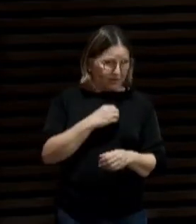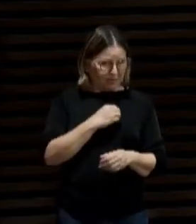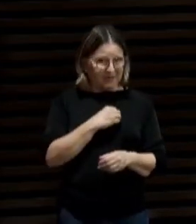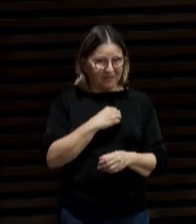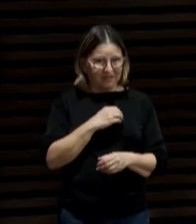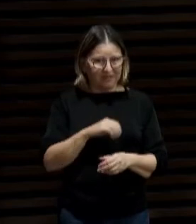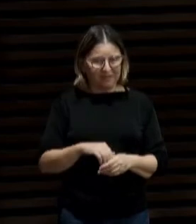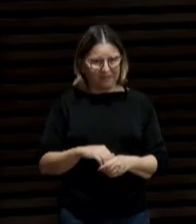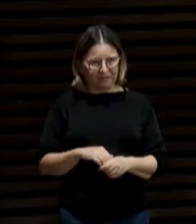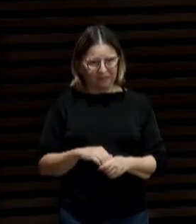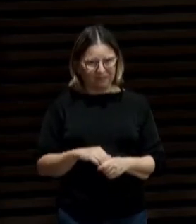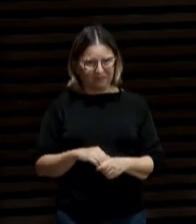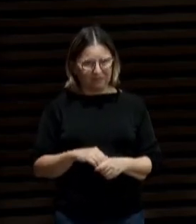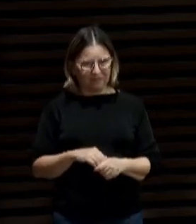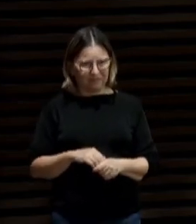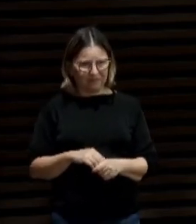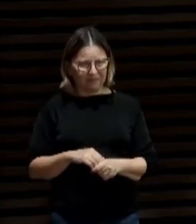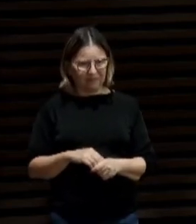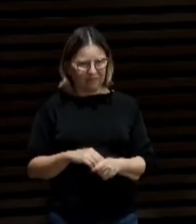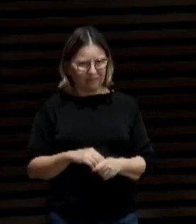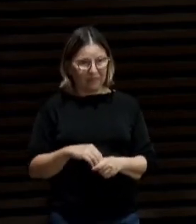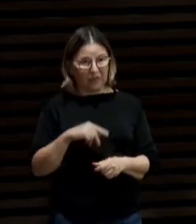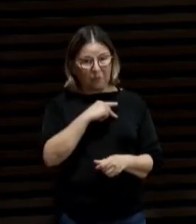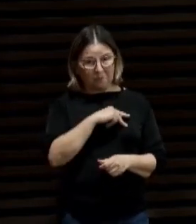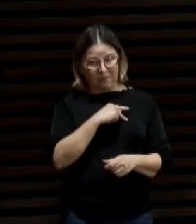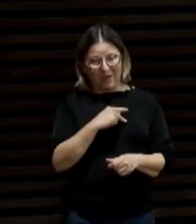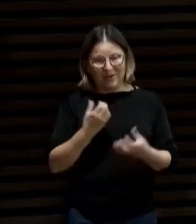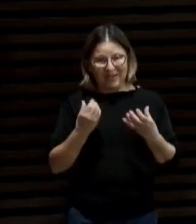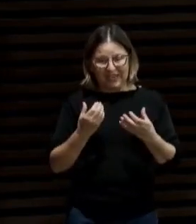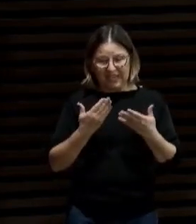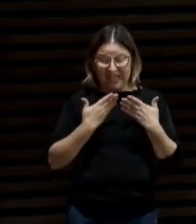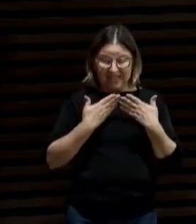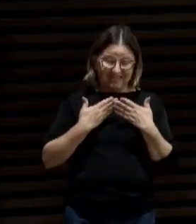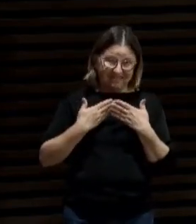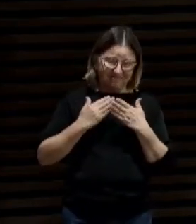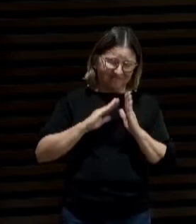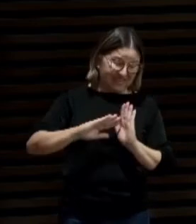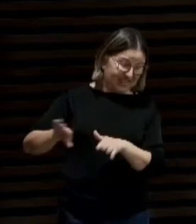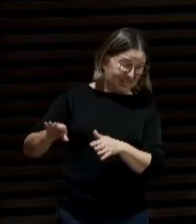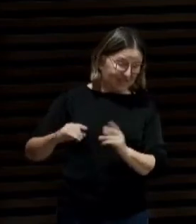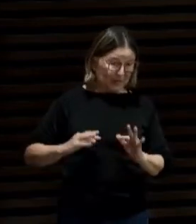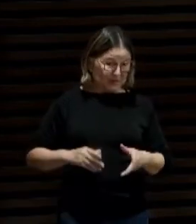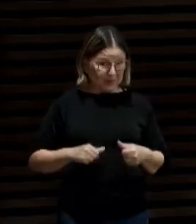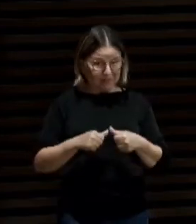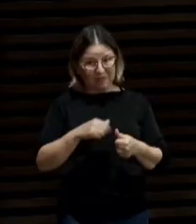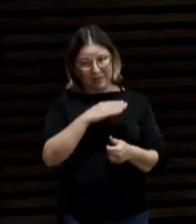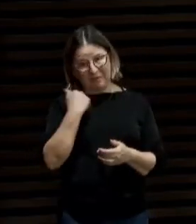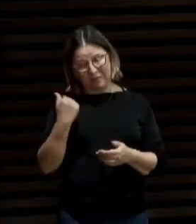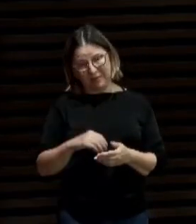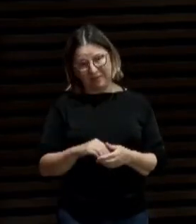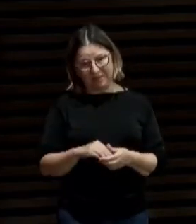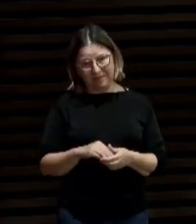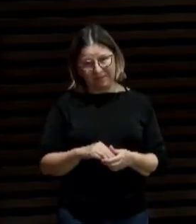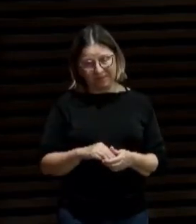Desventurado homem que sou, quem me livrará do corpo dessa morte? Paulo fala. A gente geme, esse tabernáculo aqui,